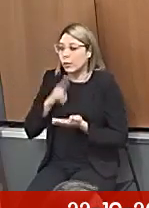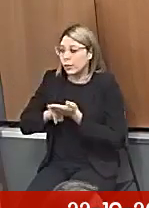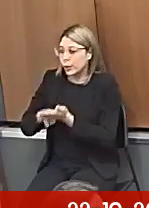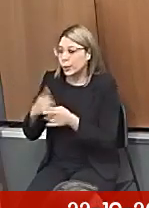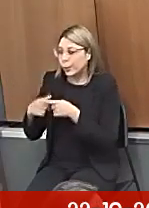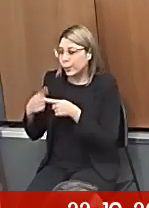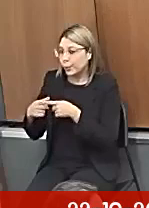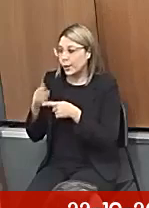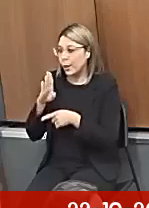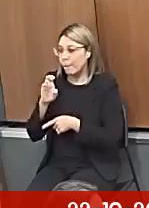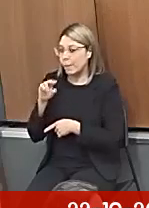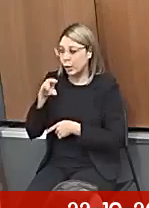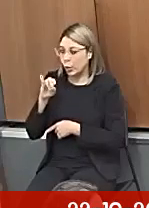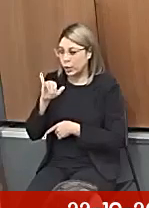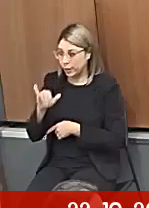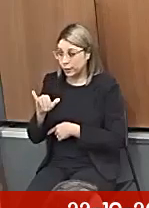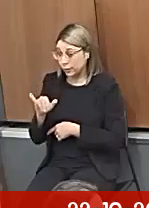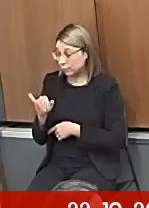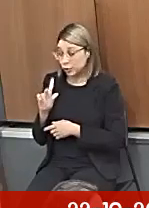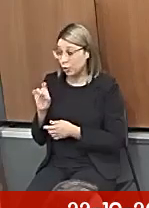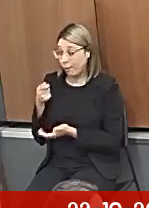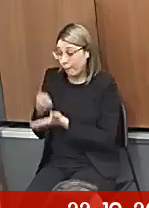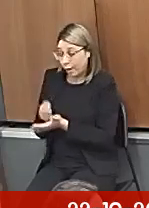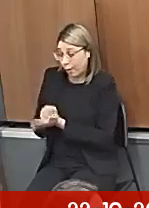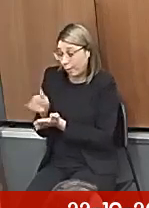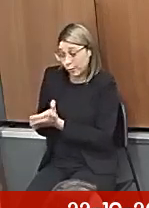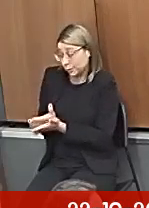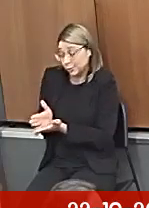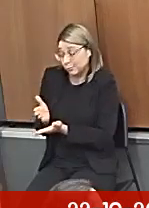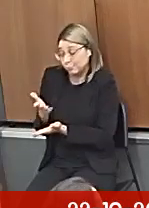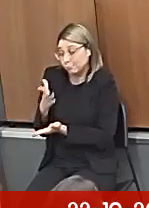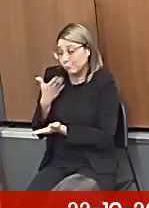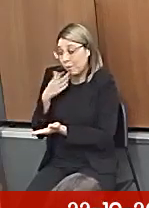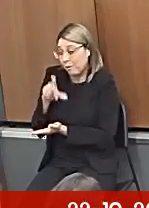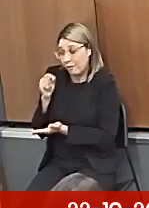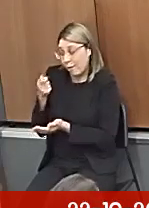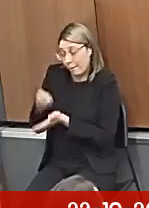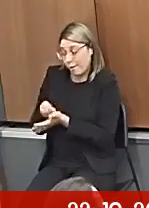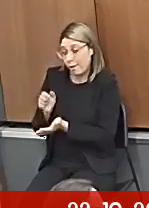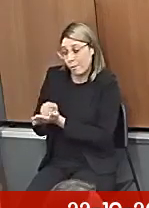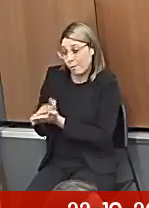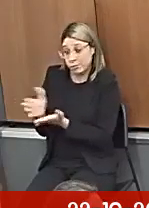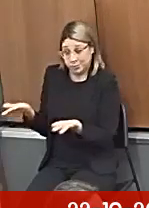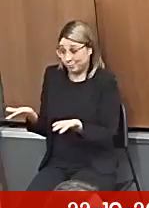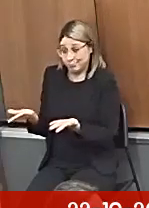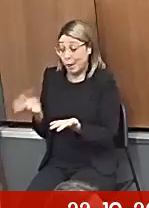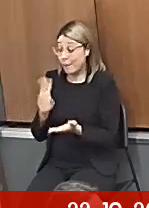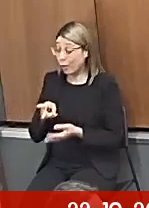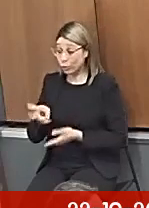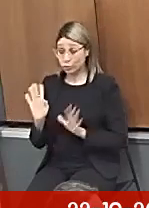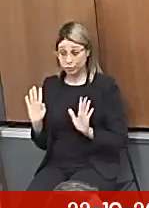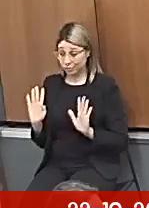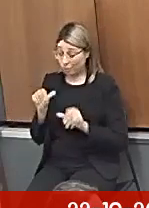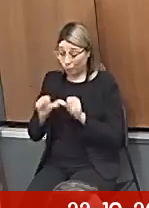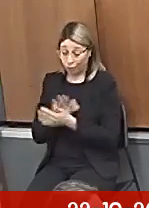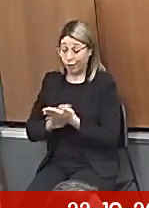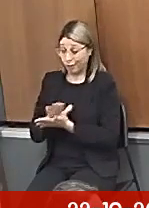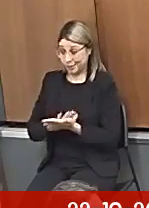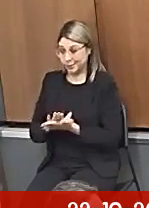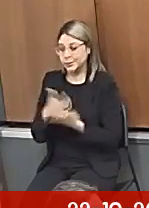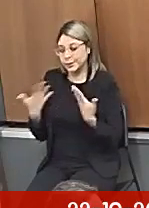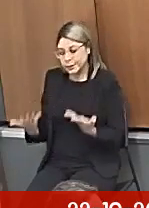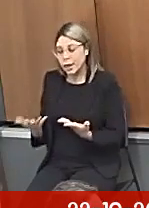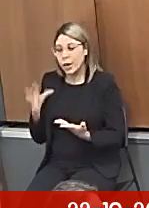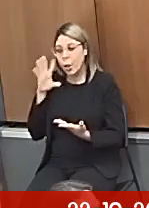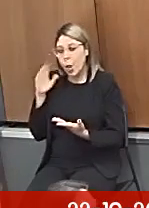boca pequena que o Bernoulli é notificado, paga multa e continua. Prefere pagar a multa e continua, e só que efetivamente nada muda. Então, acho